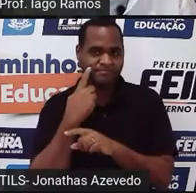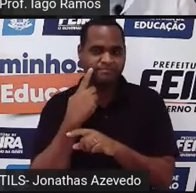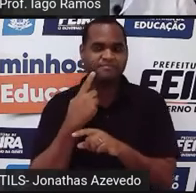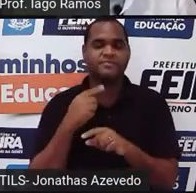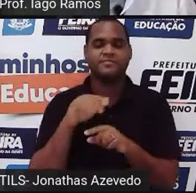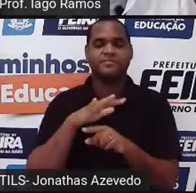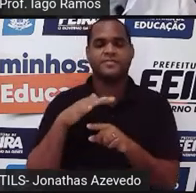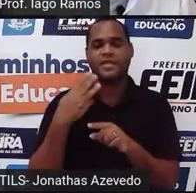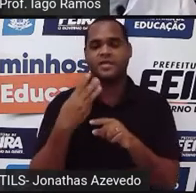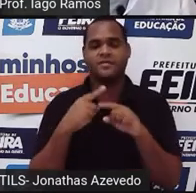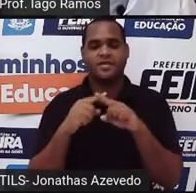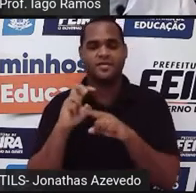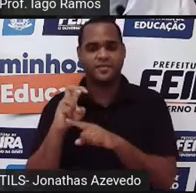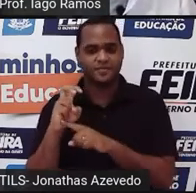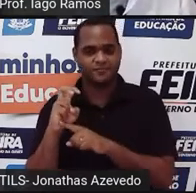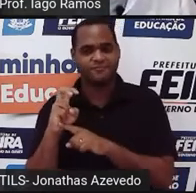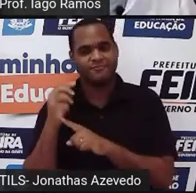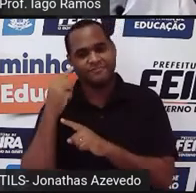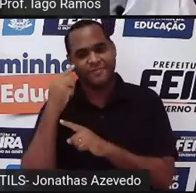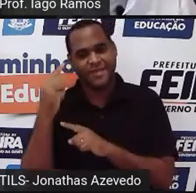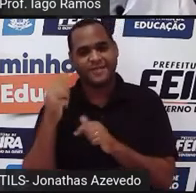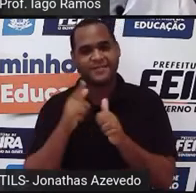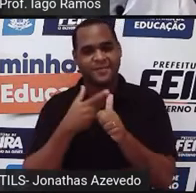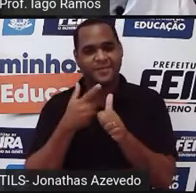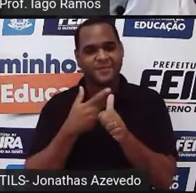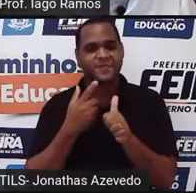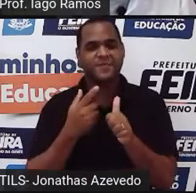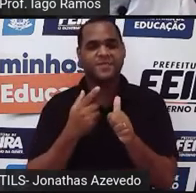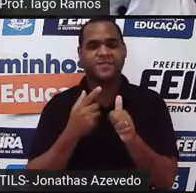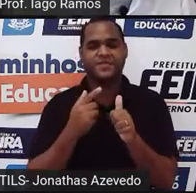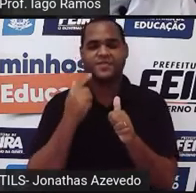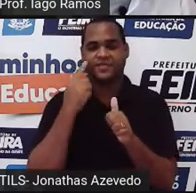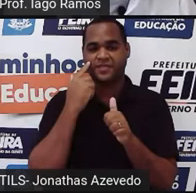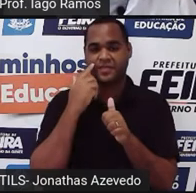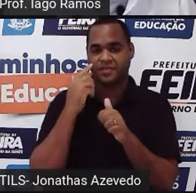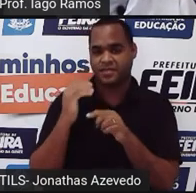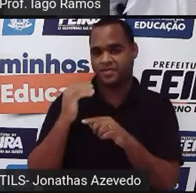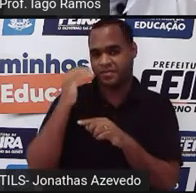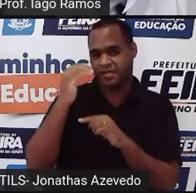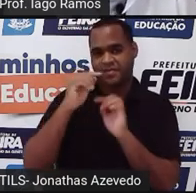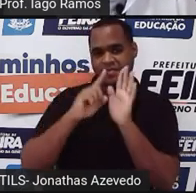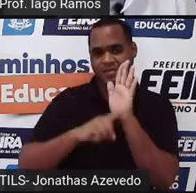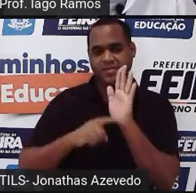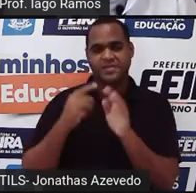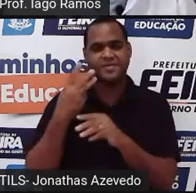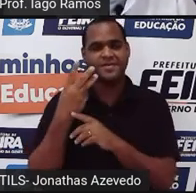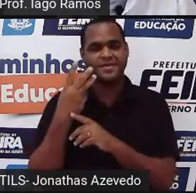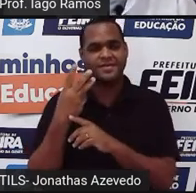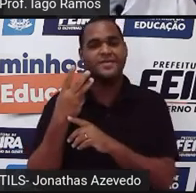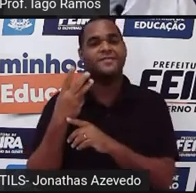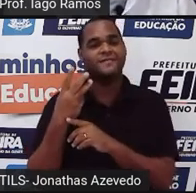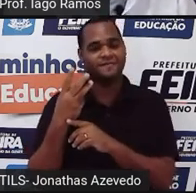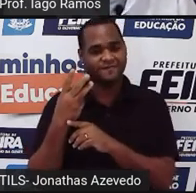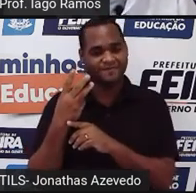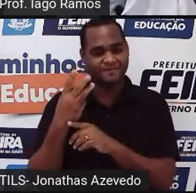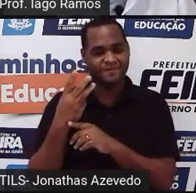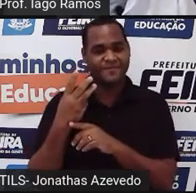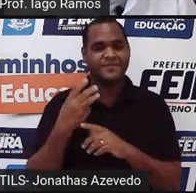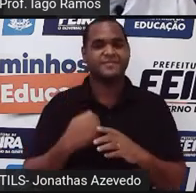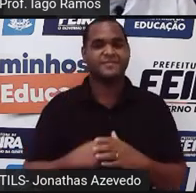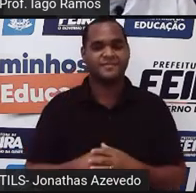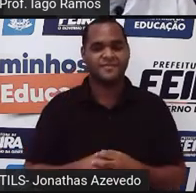embaixo multiplica três por cinco é leva a isso aquele expoente que é o mesmo né o três